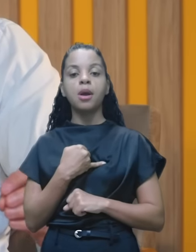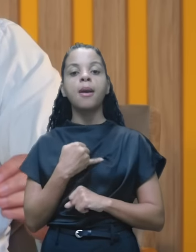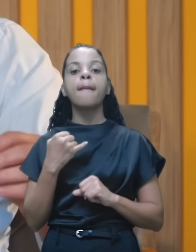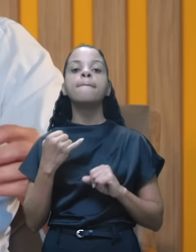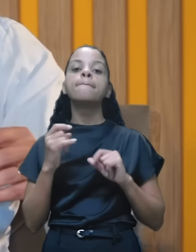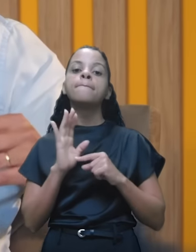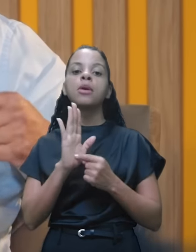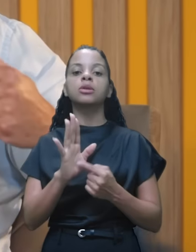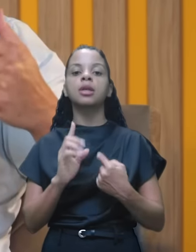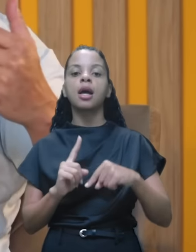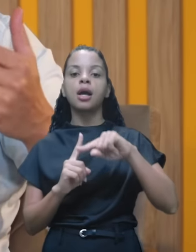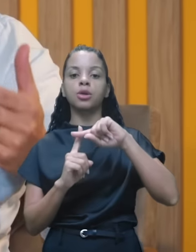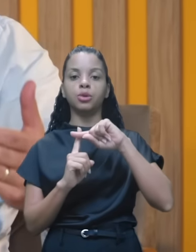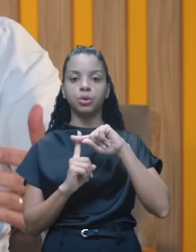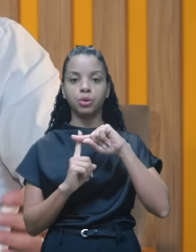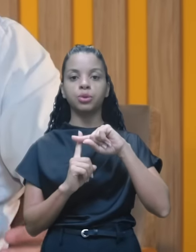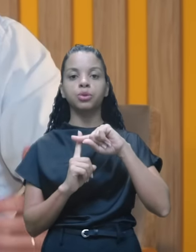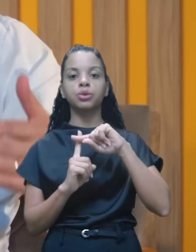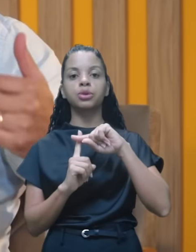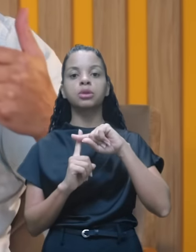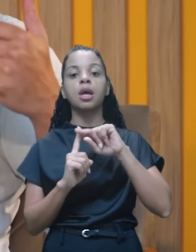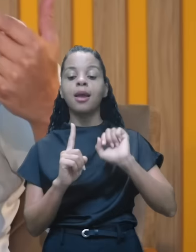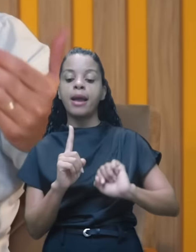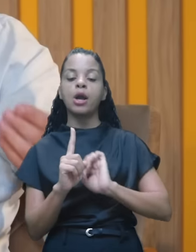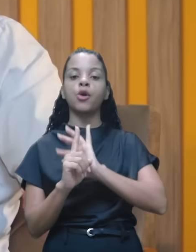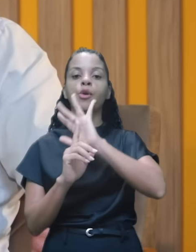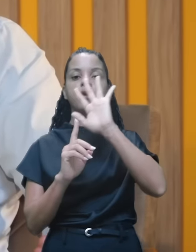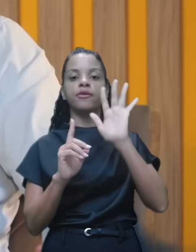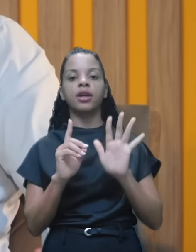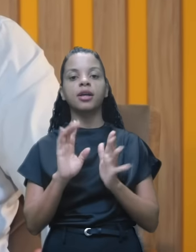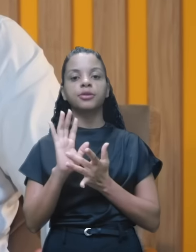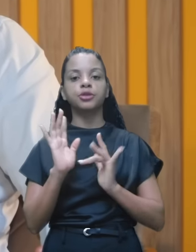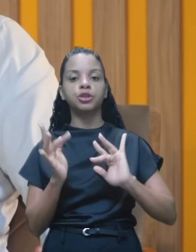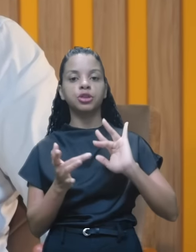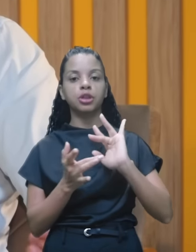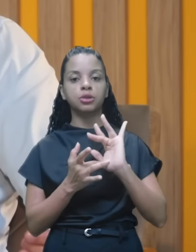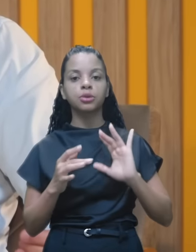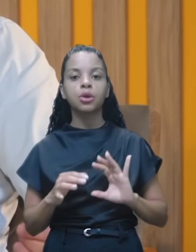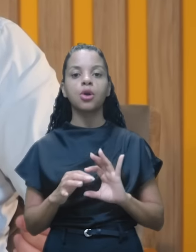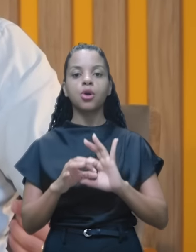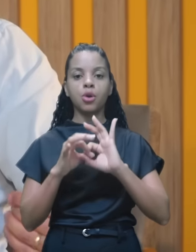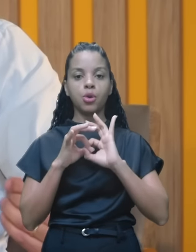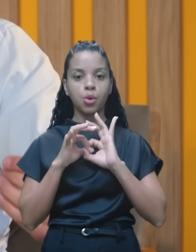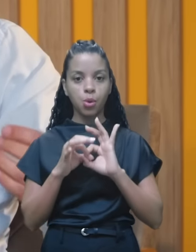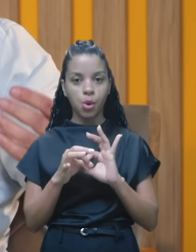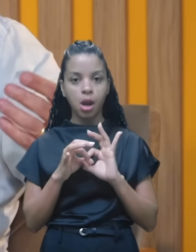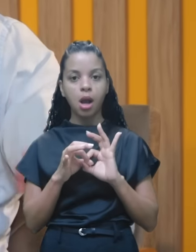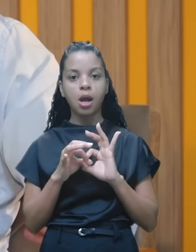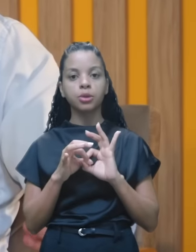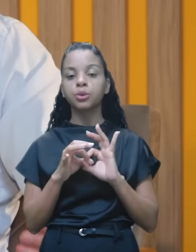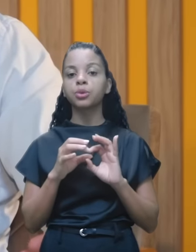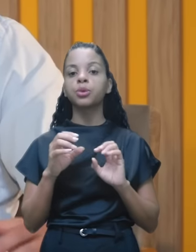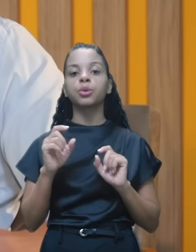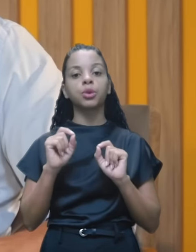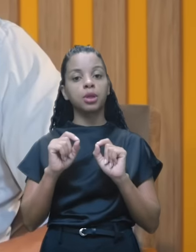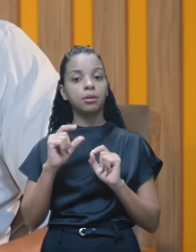apresenta a cruz como a entronização, como a glorificação de Jesus, ligado ao conceito de